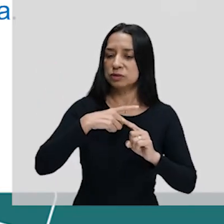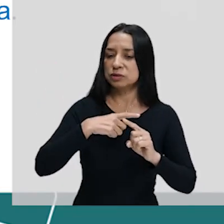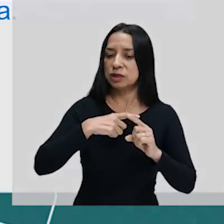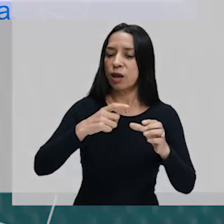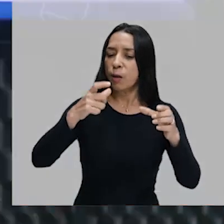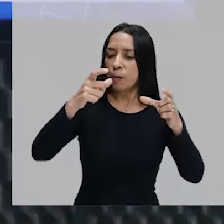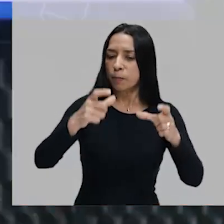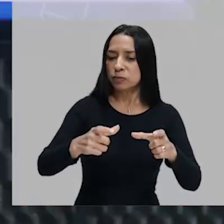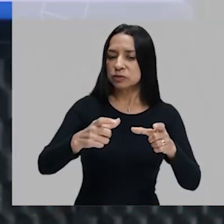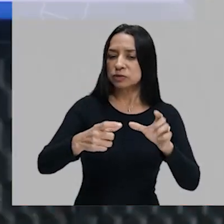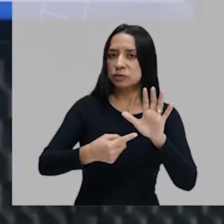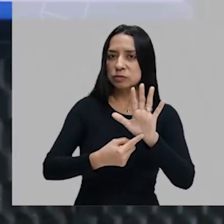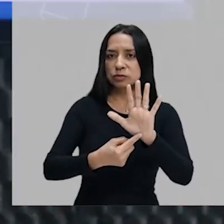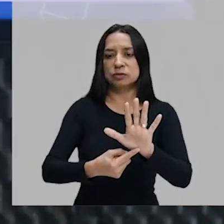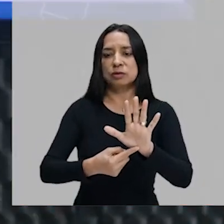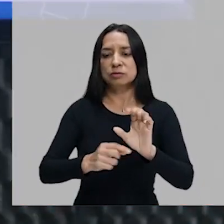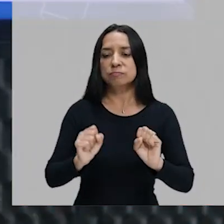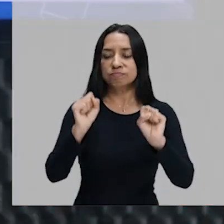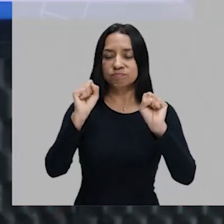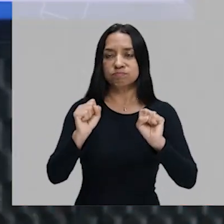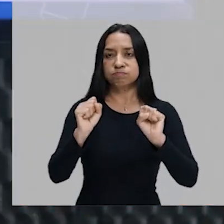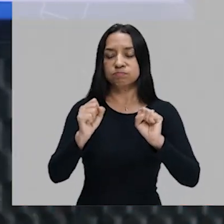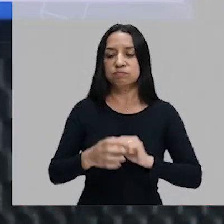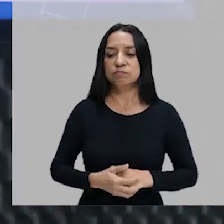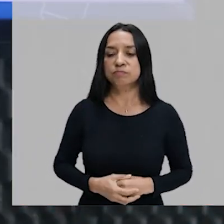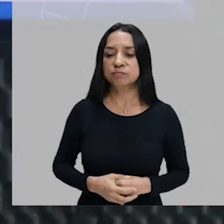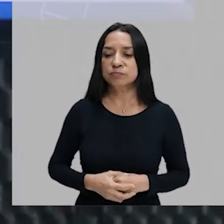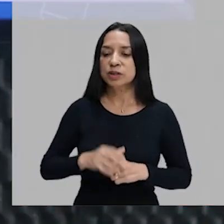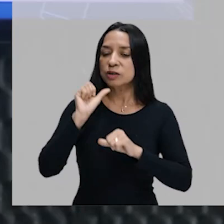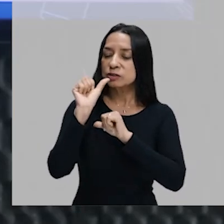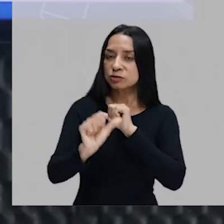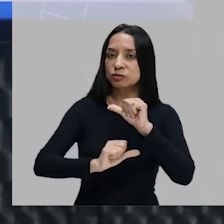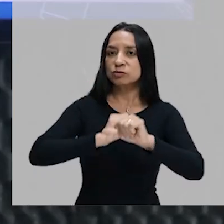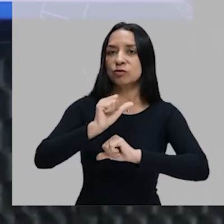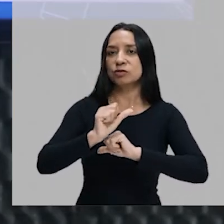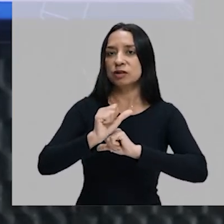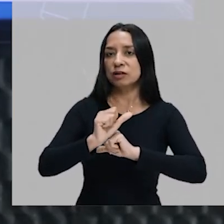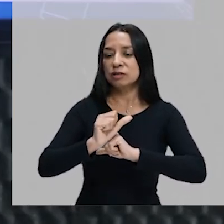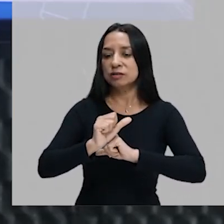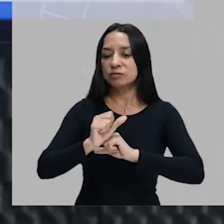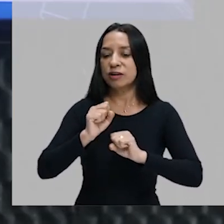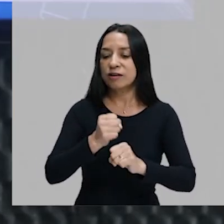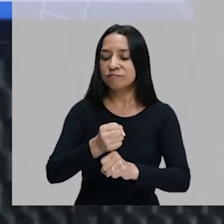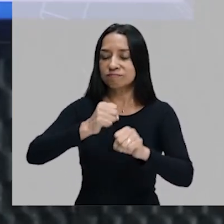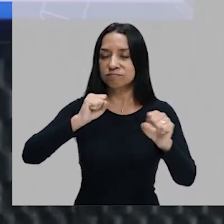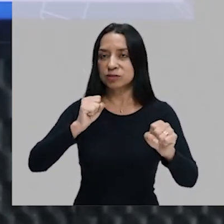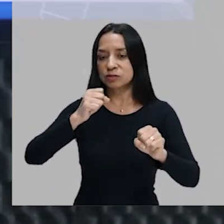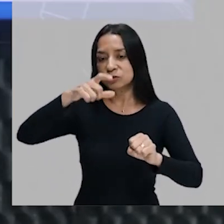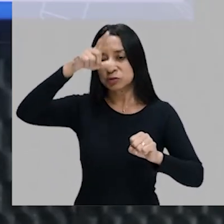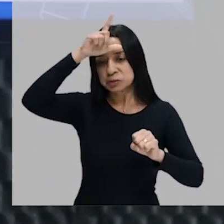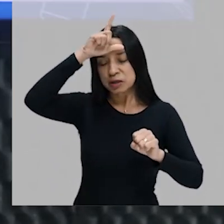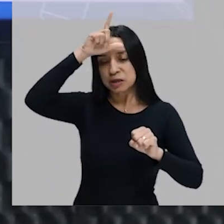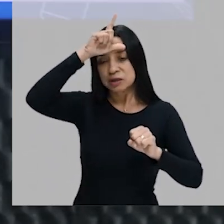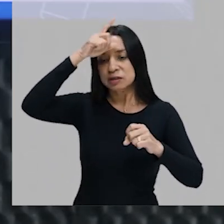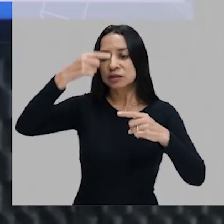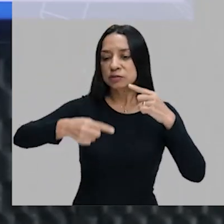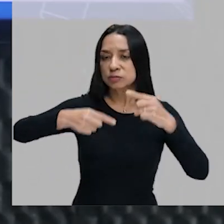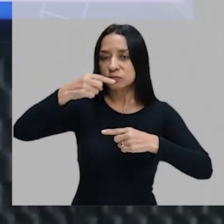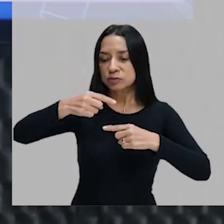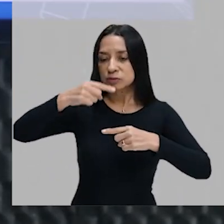destaque, ocuparam posição de poder, se tornaram grandes líderes políticos, comandaram exércitos,